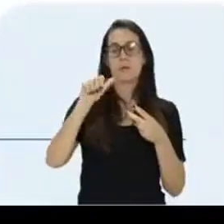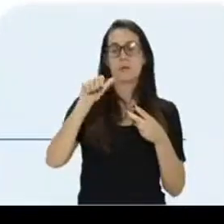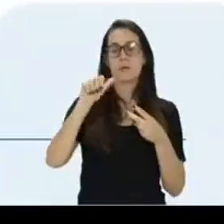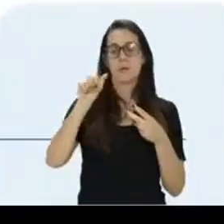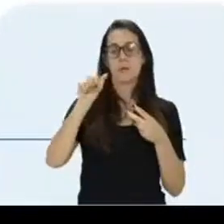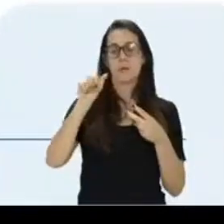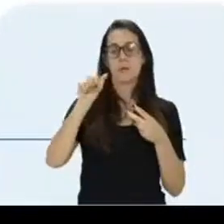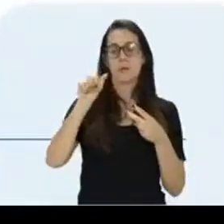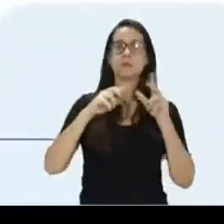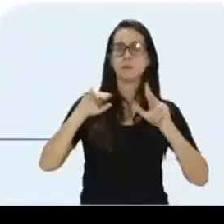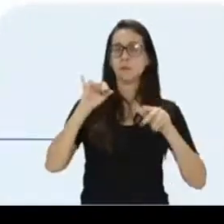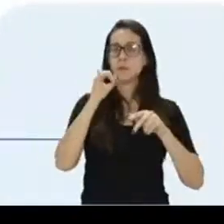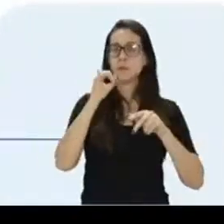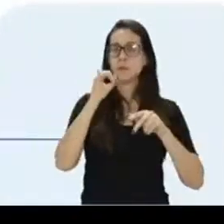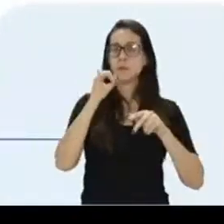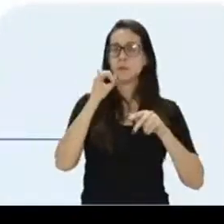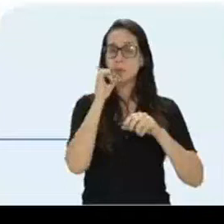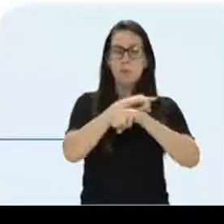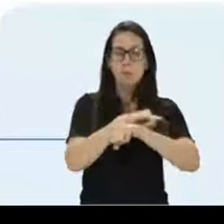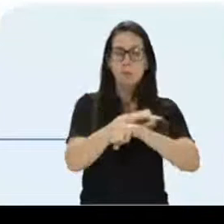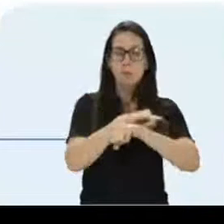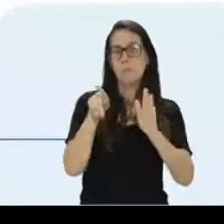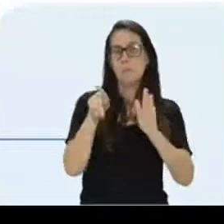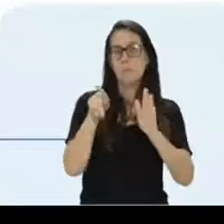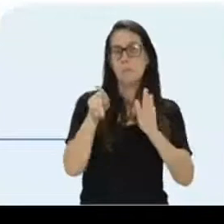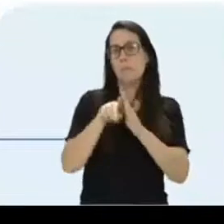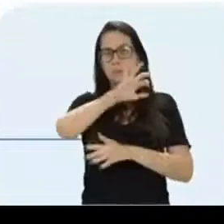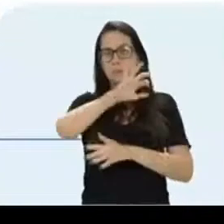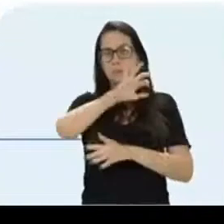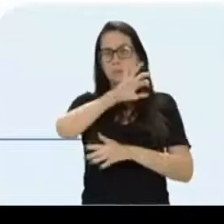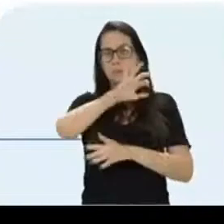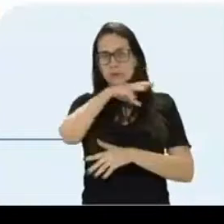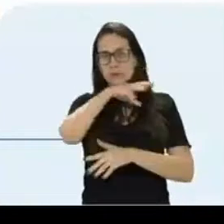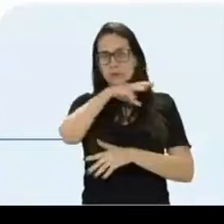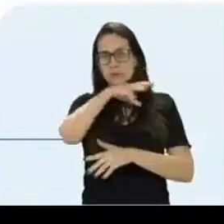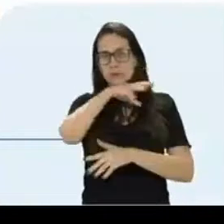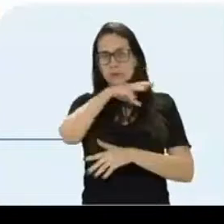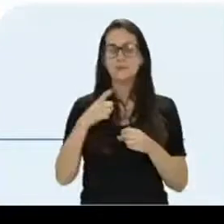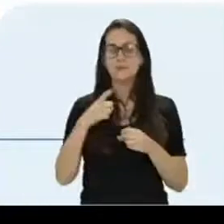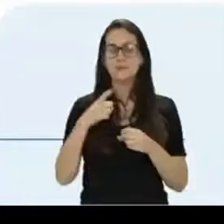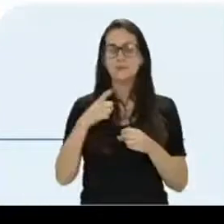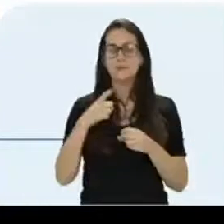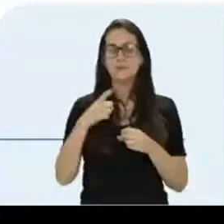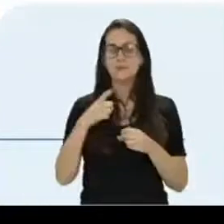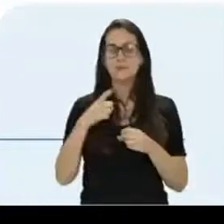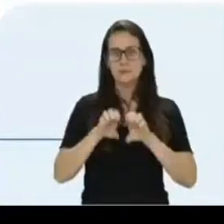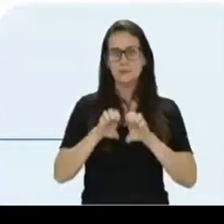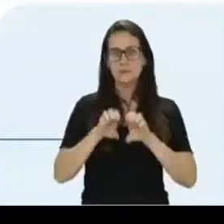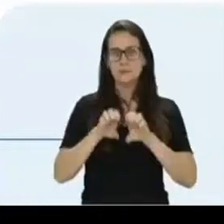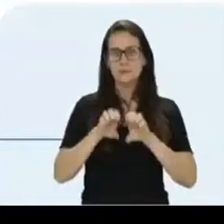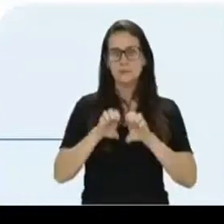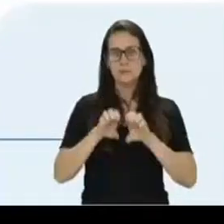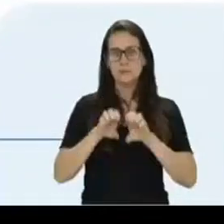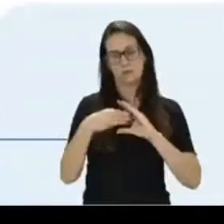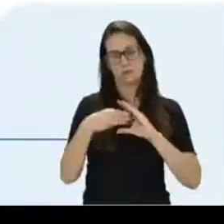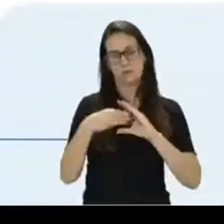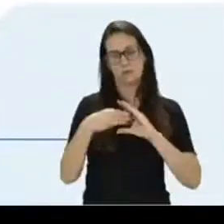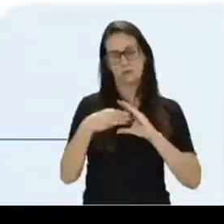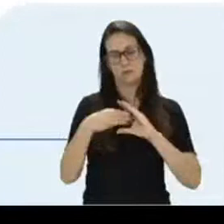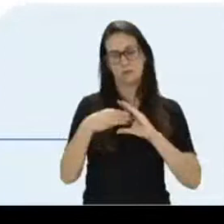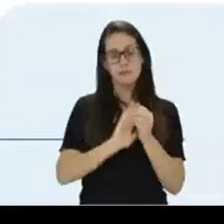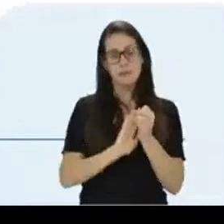colesterol nas células animais, que fazem parte dessa constituição. Então, ele também participa da formação